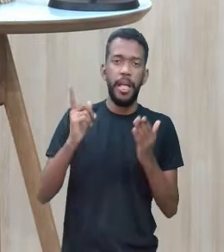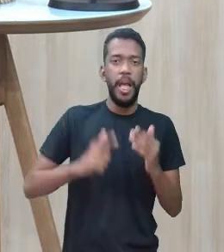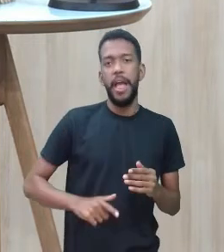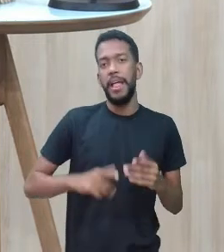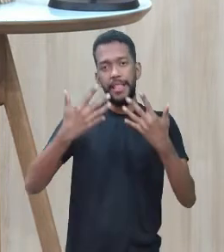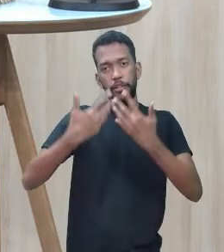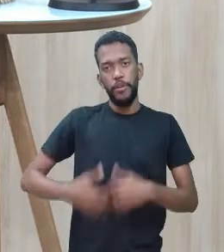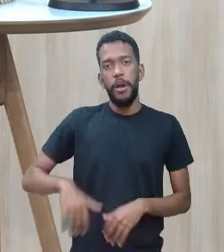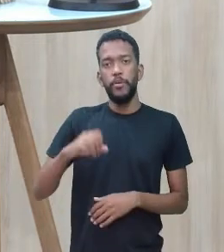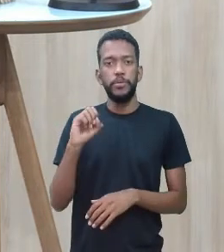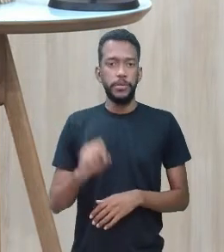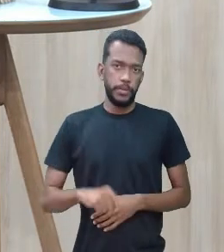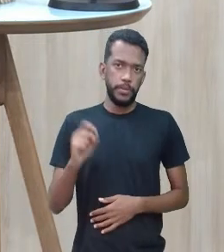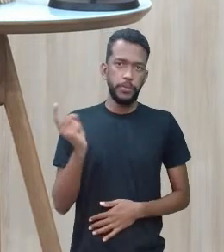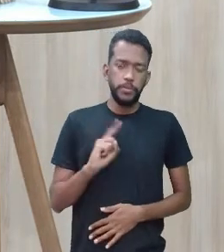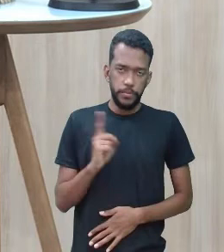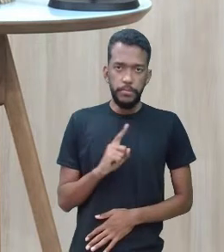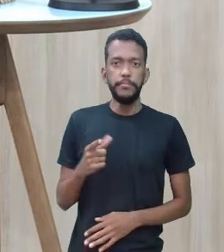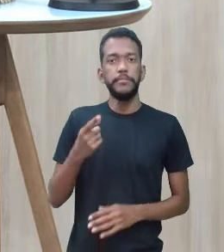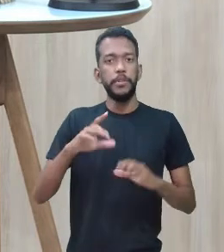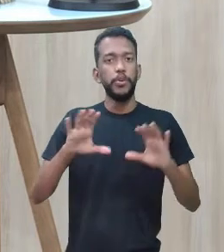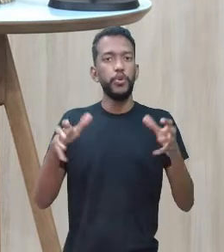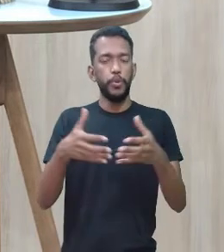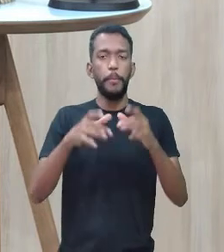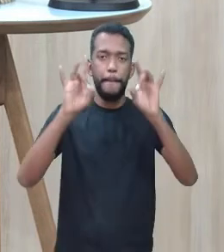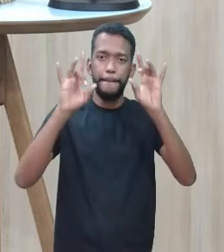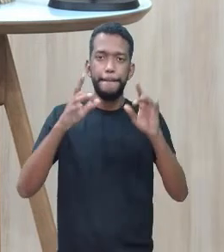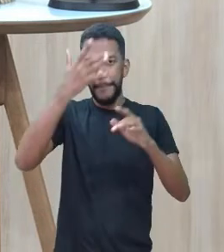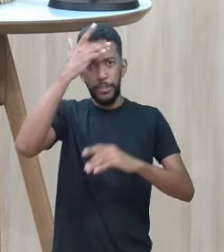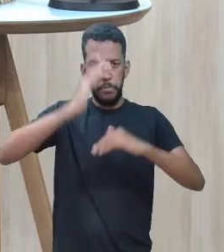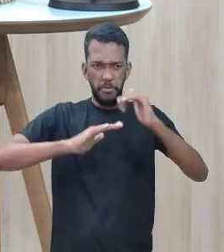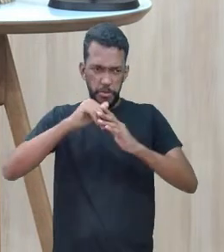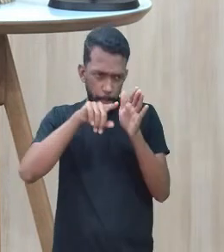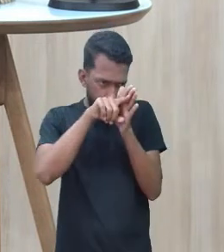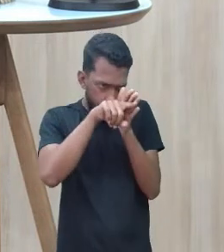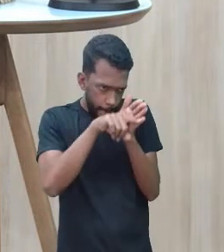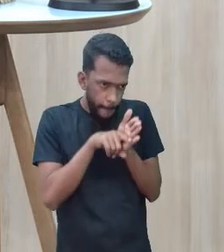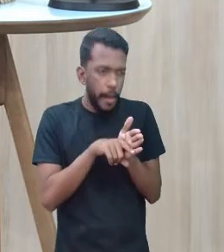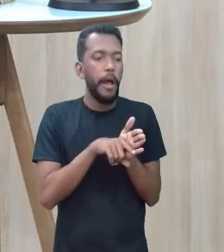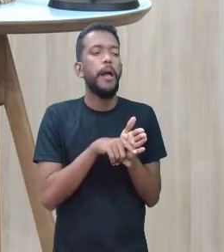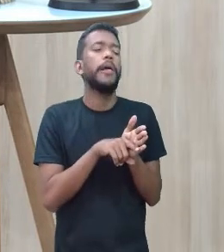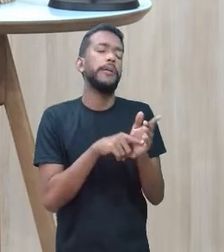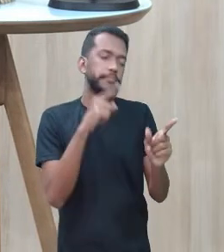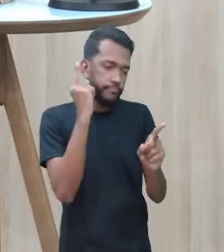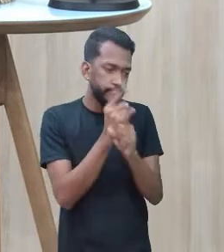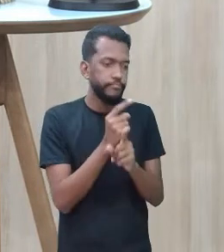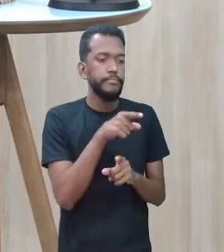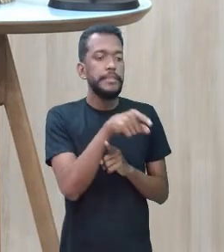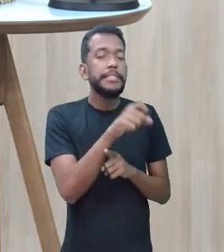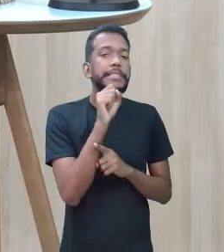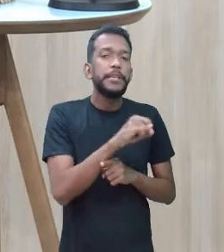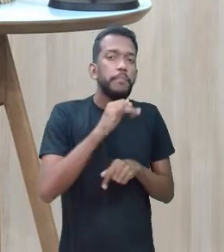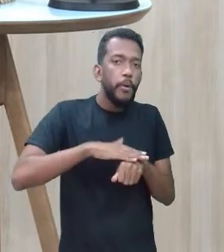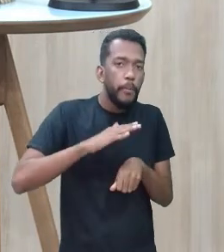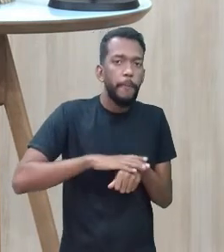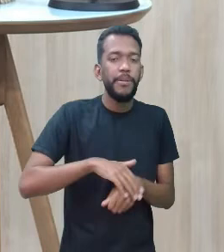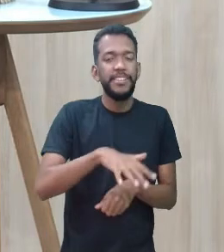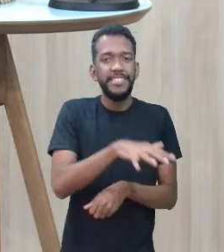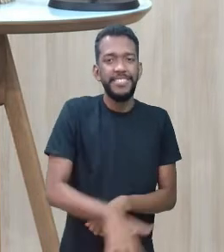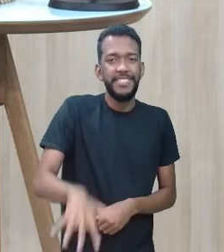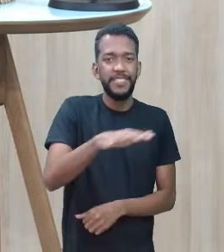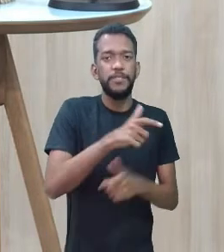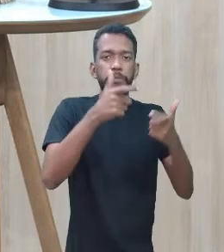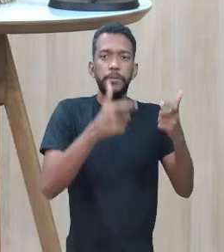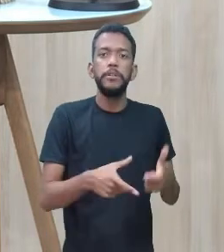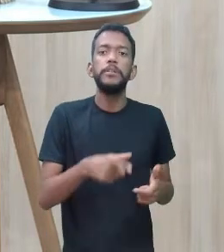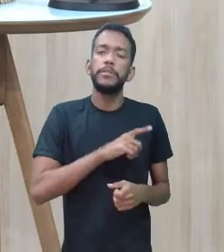ou não? Um grupo de especialistas, eles vão até o local e eles vão descobrir se naquele momento, se naquele